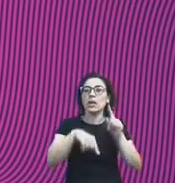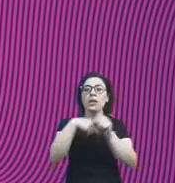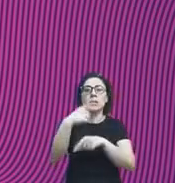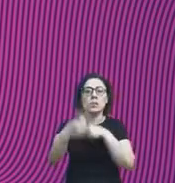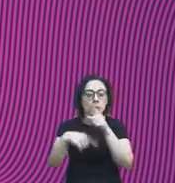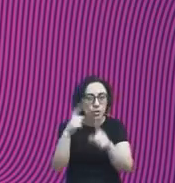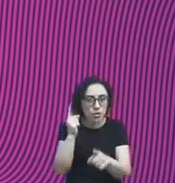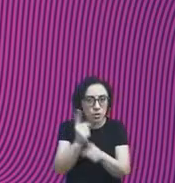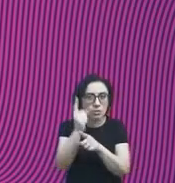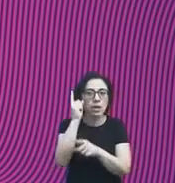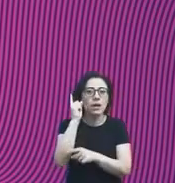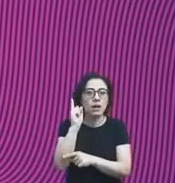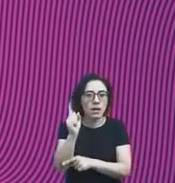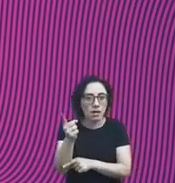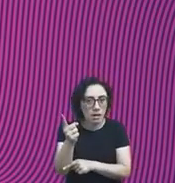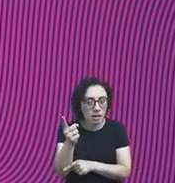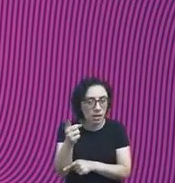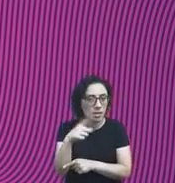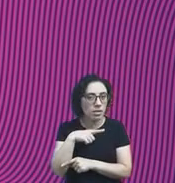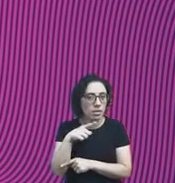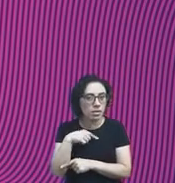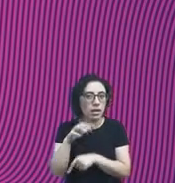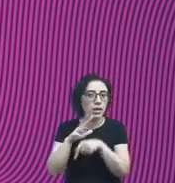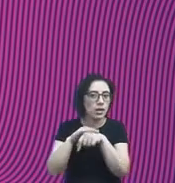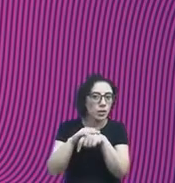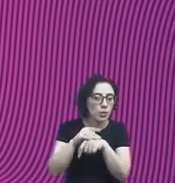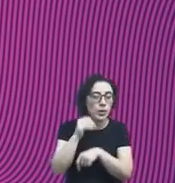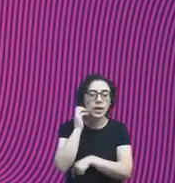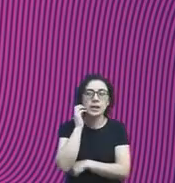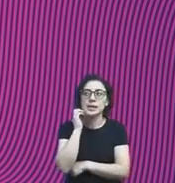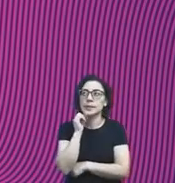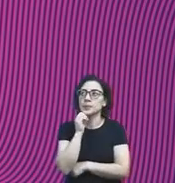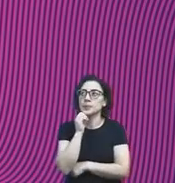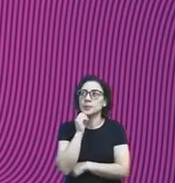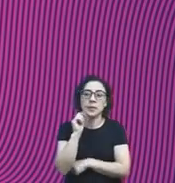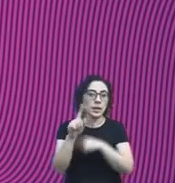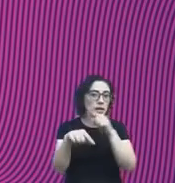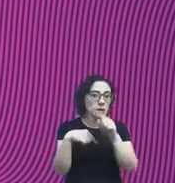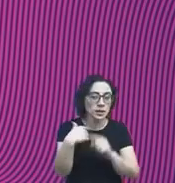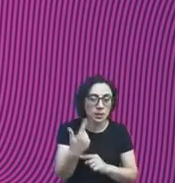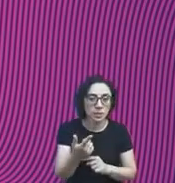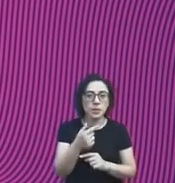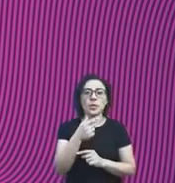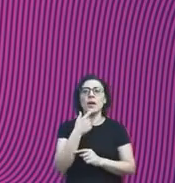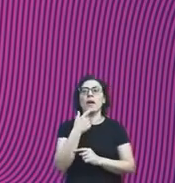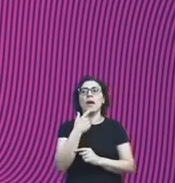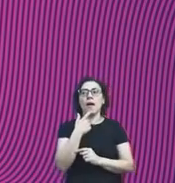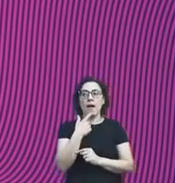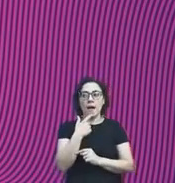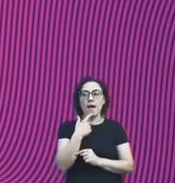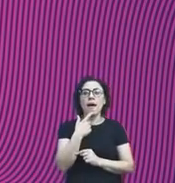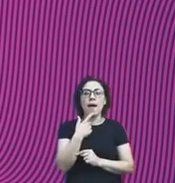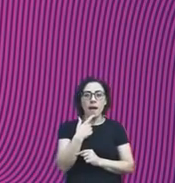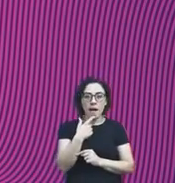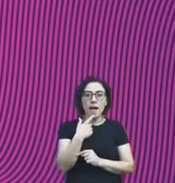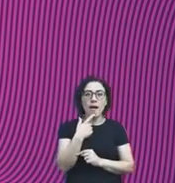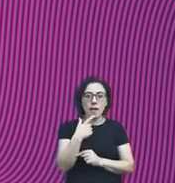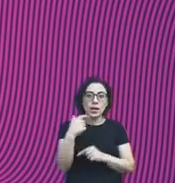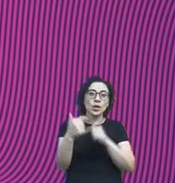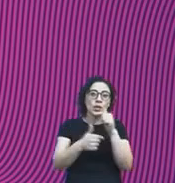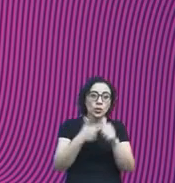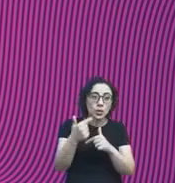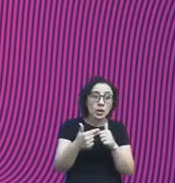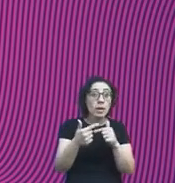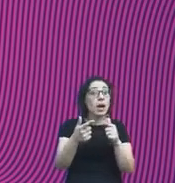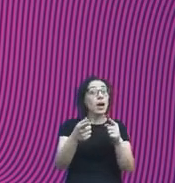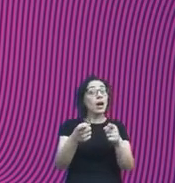doença decorrente do trabalho, em conjunto com a indústria, promovem alterações.